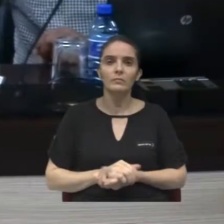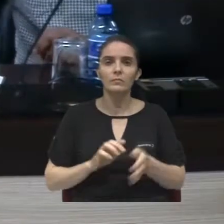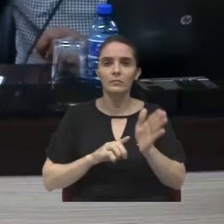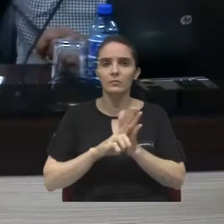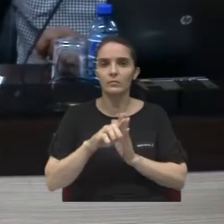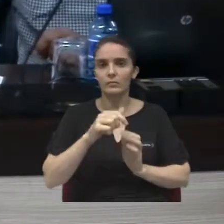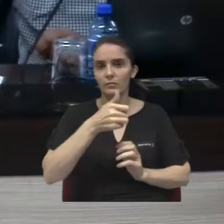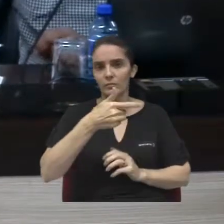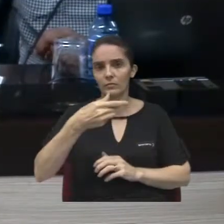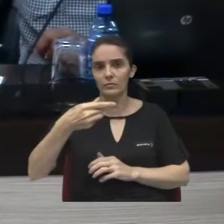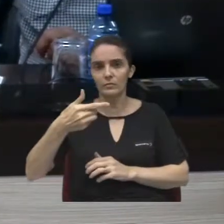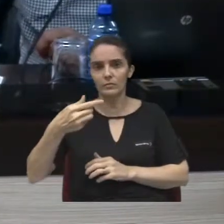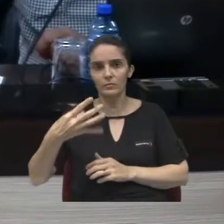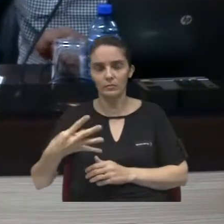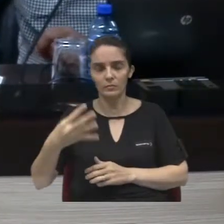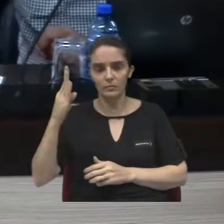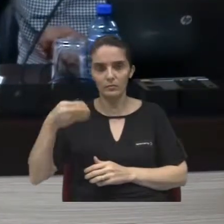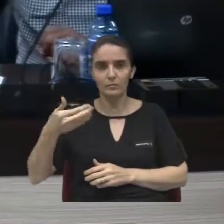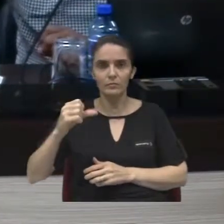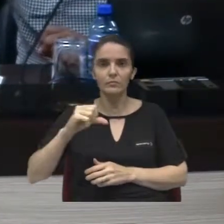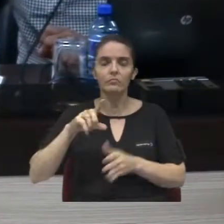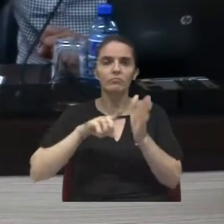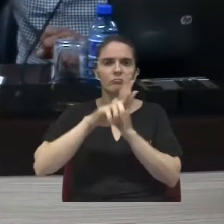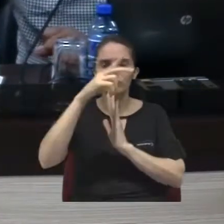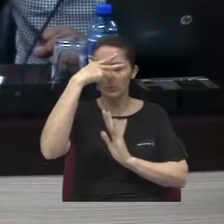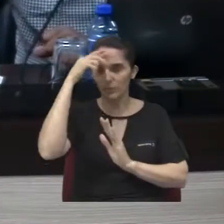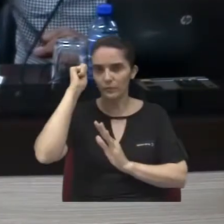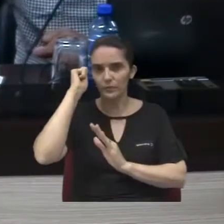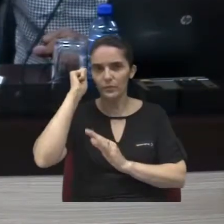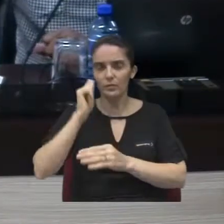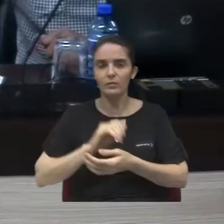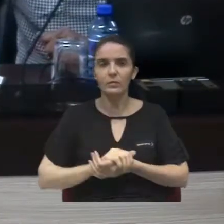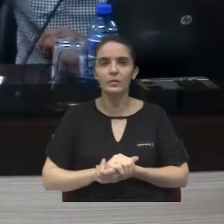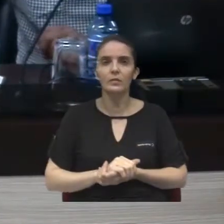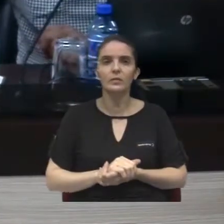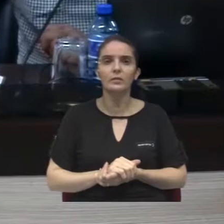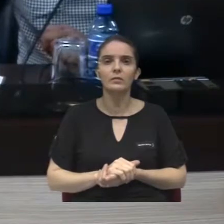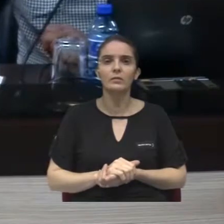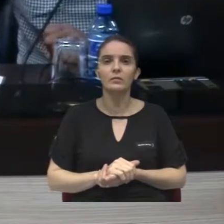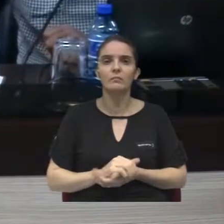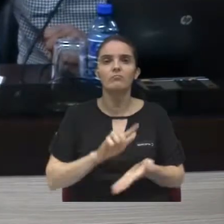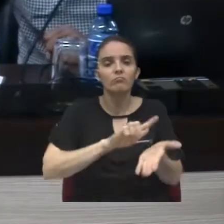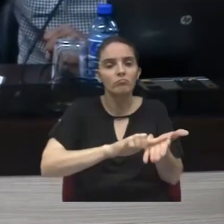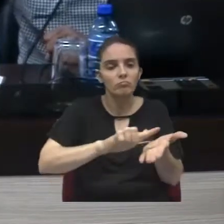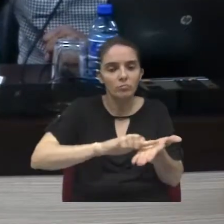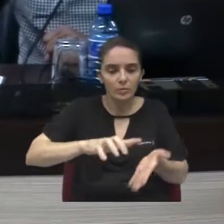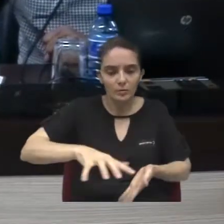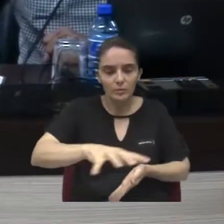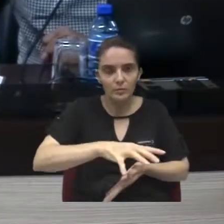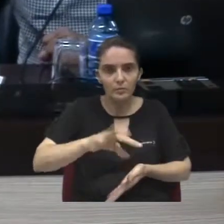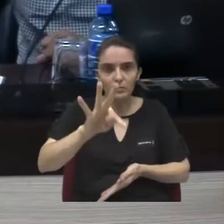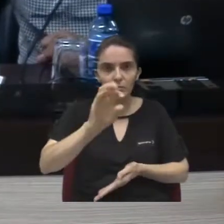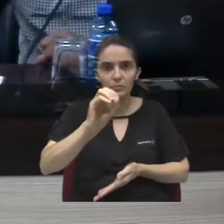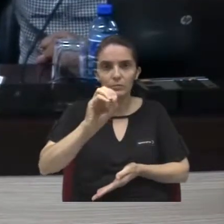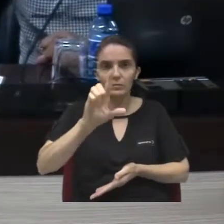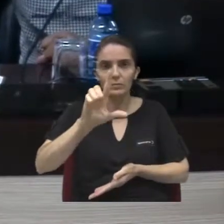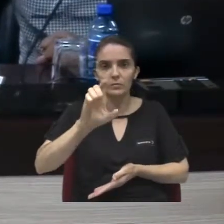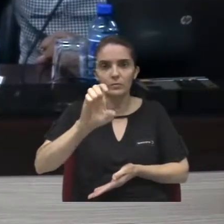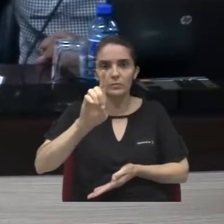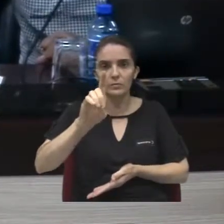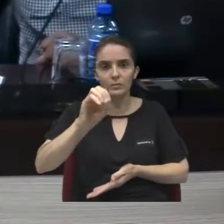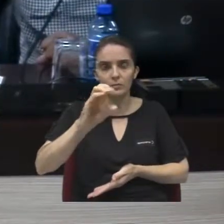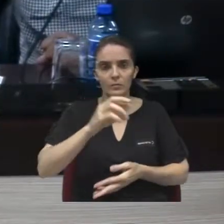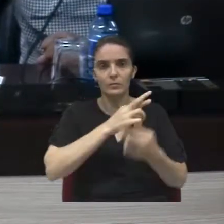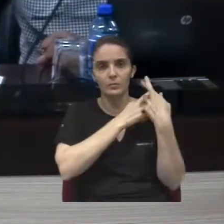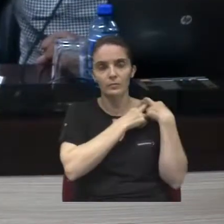Requerimento 124/2019 requer informações ao Poder Executivo sobre a limpeza da Praça Toledo Barros. Autoria,